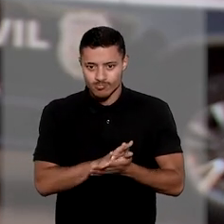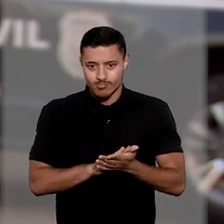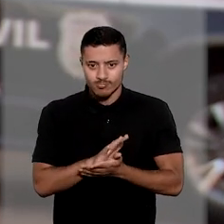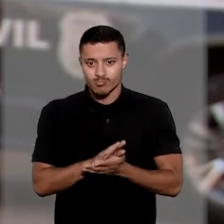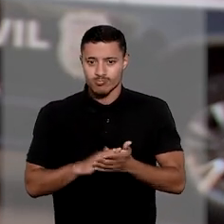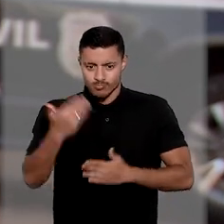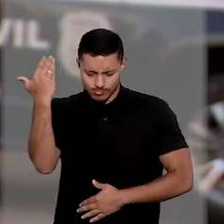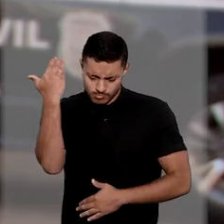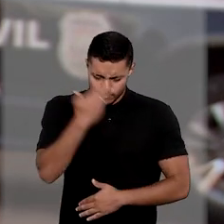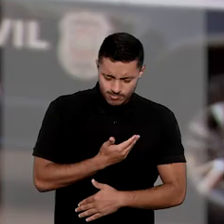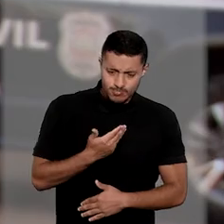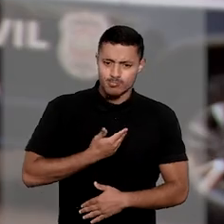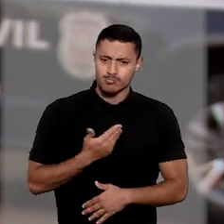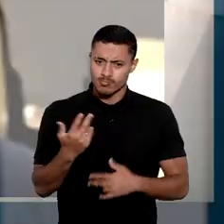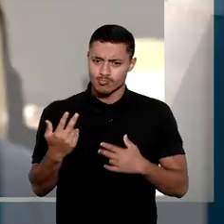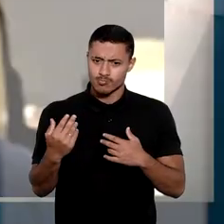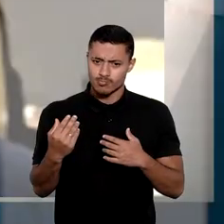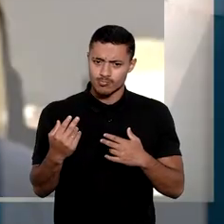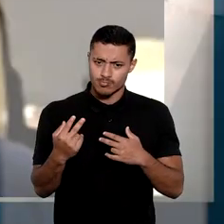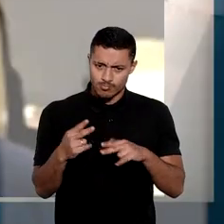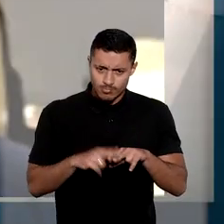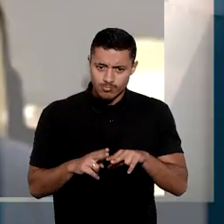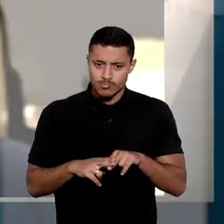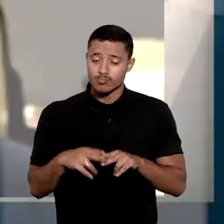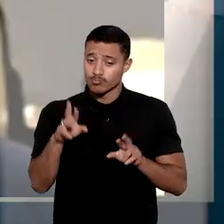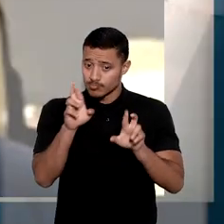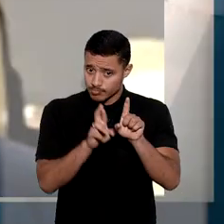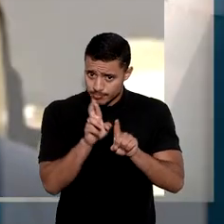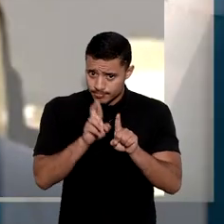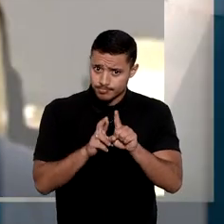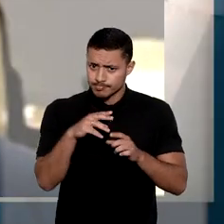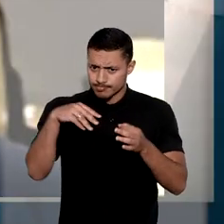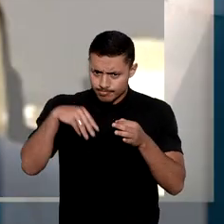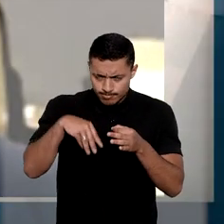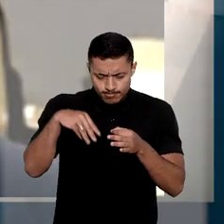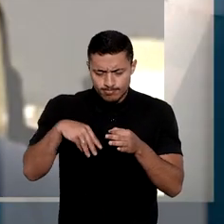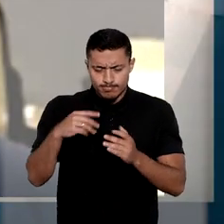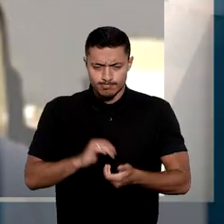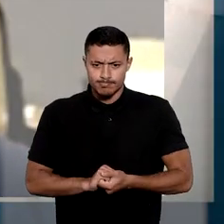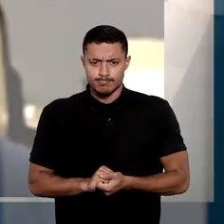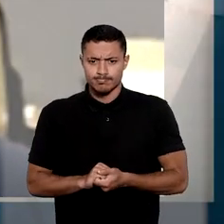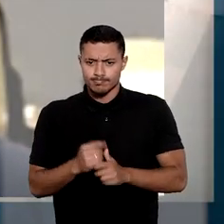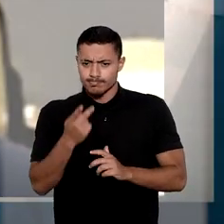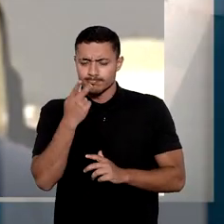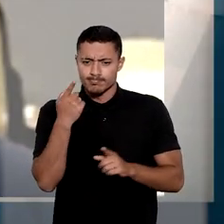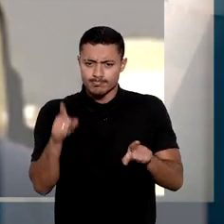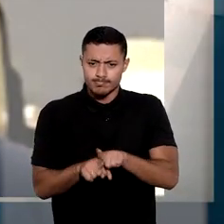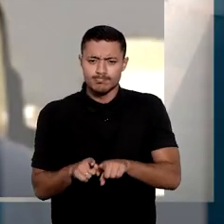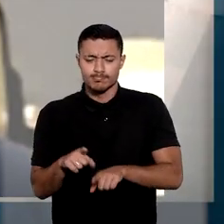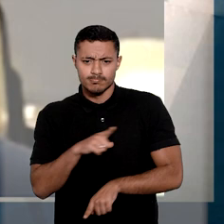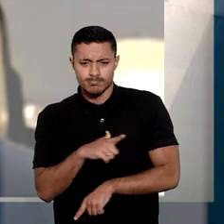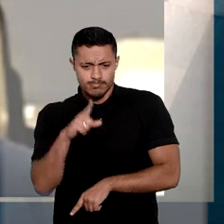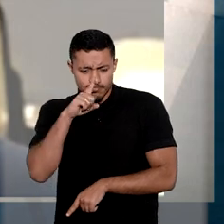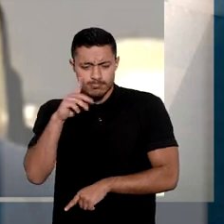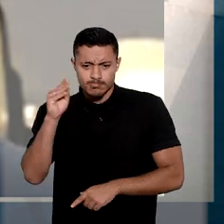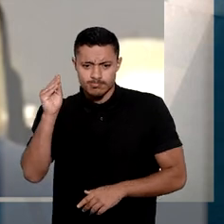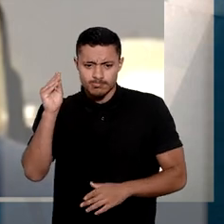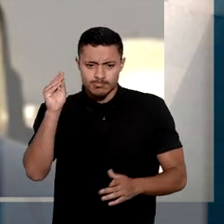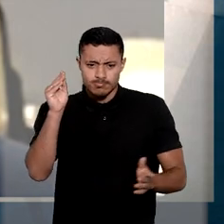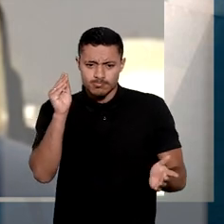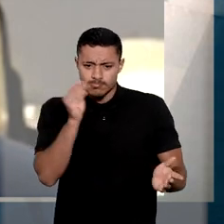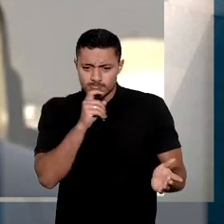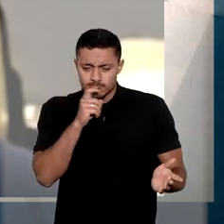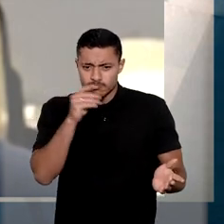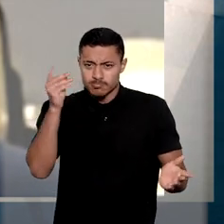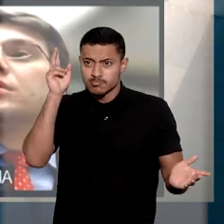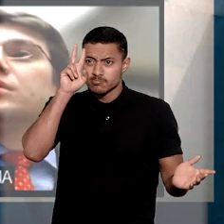prova para a condenação. O relator dos casos, ministro Rogério Schetti Cruz, destacou que há o risco de falsas memórias por